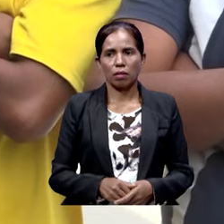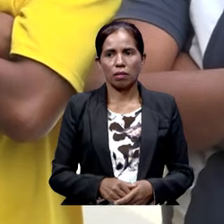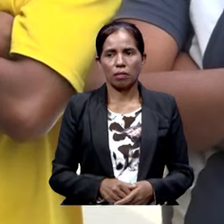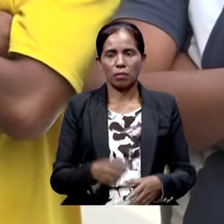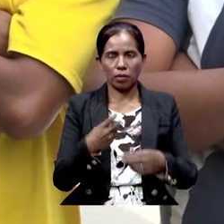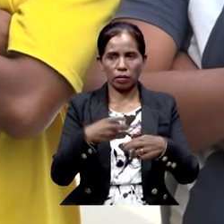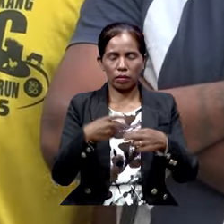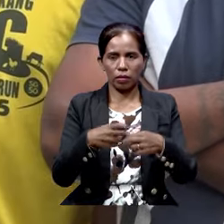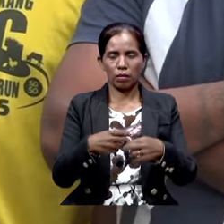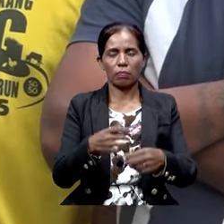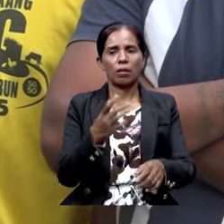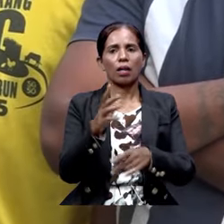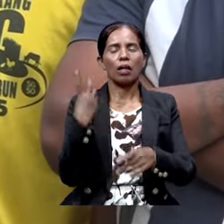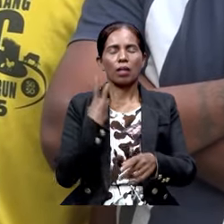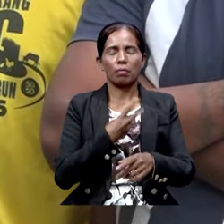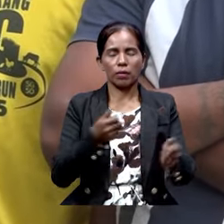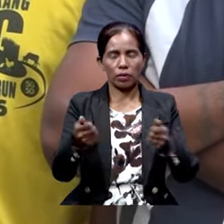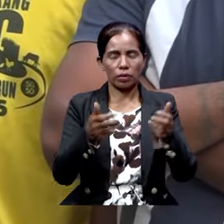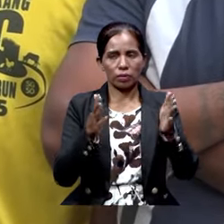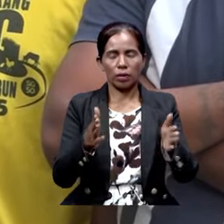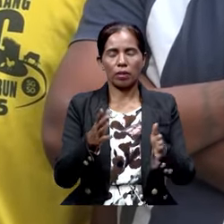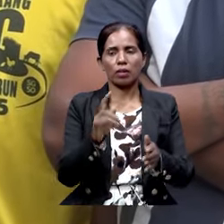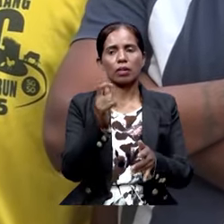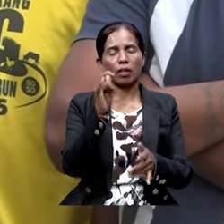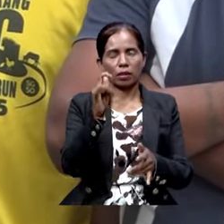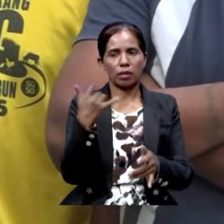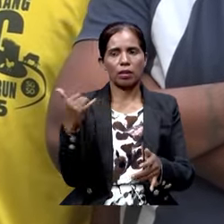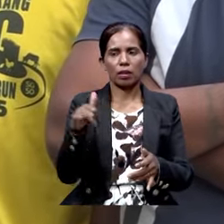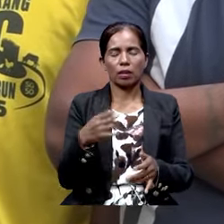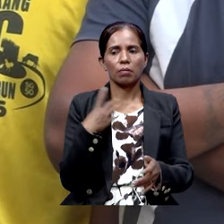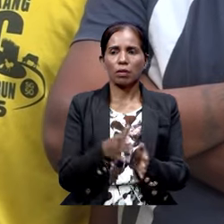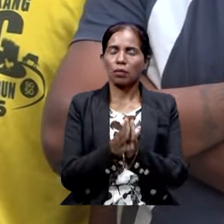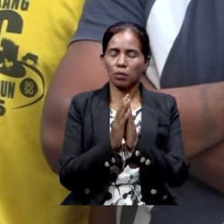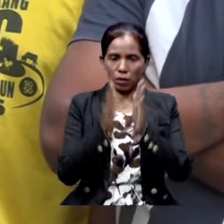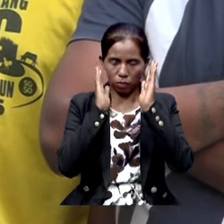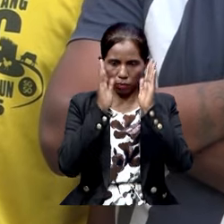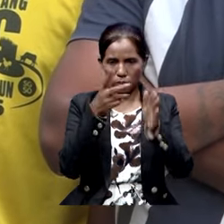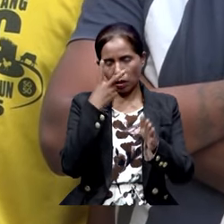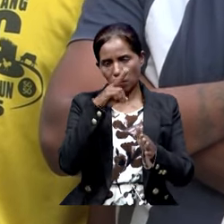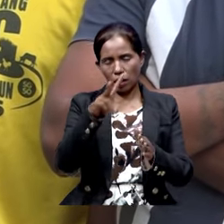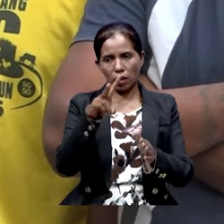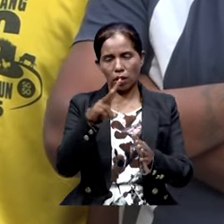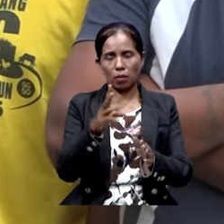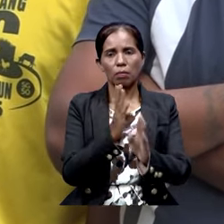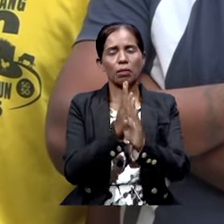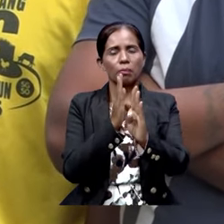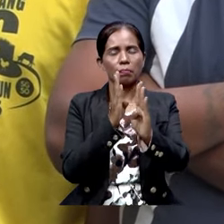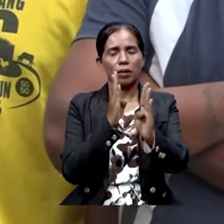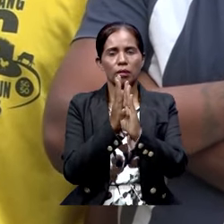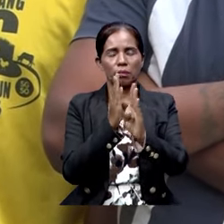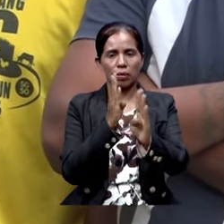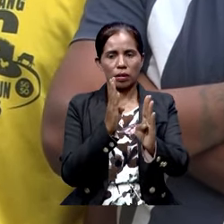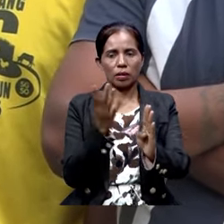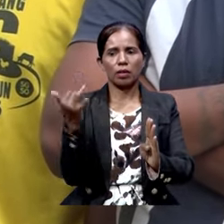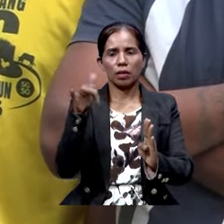dificuldade para mim táxi ser. Ah, o meu dilio, o meu uso para parte competência ser, tem que tá o mata para bicho, né? Não controla